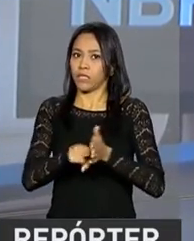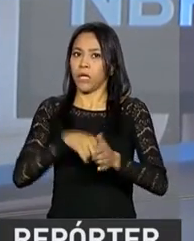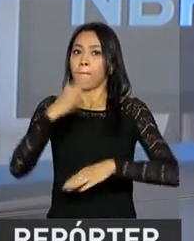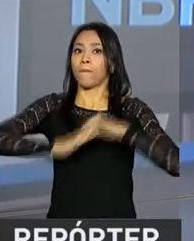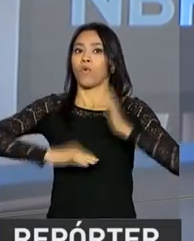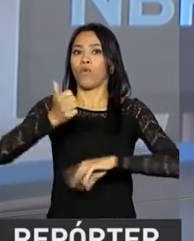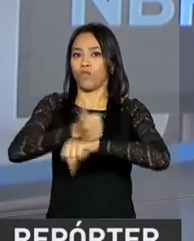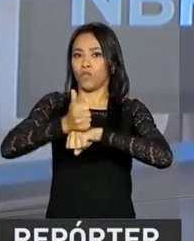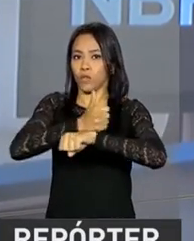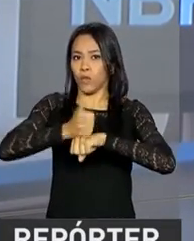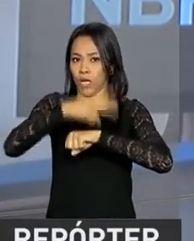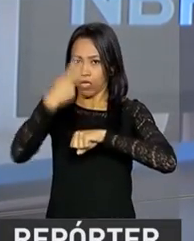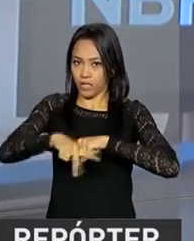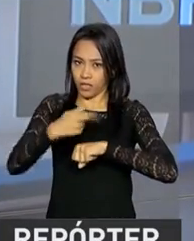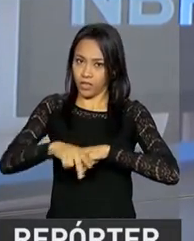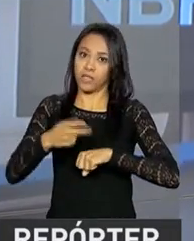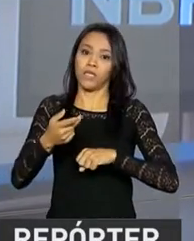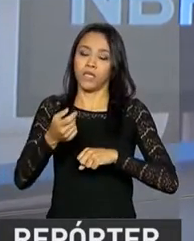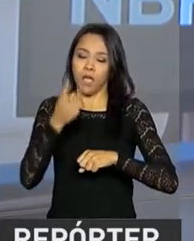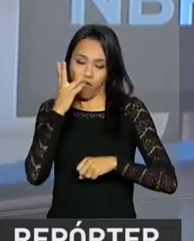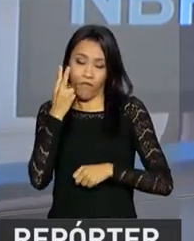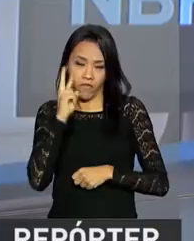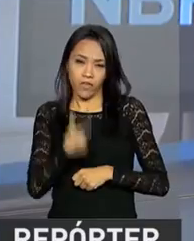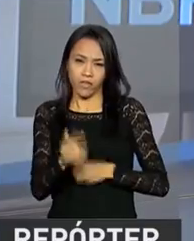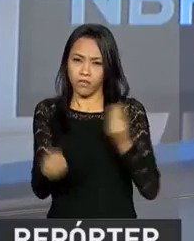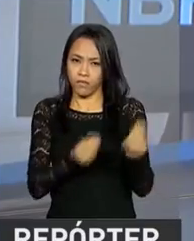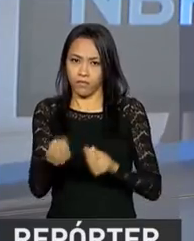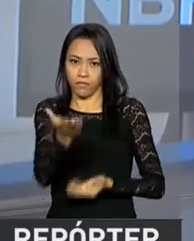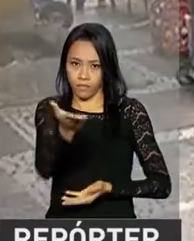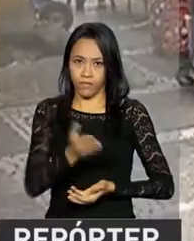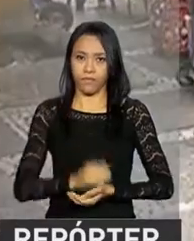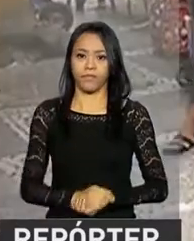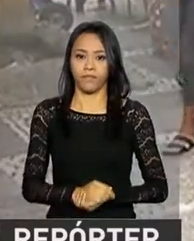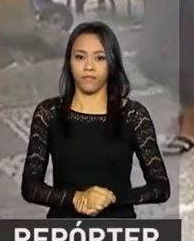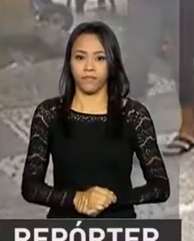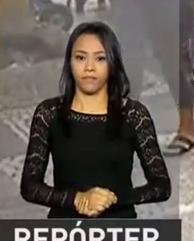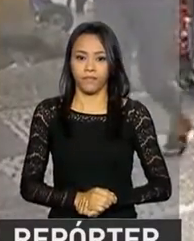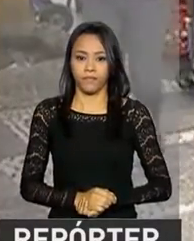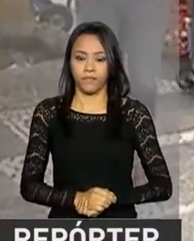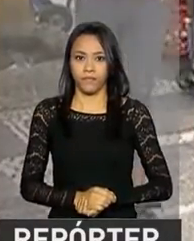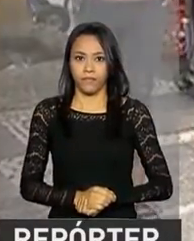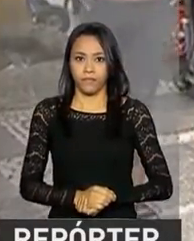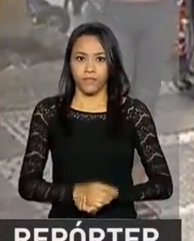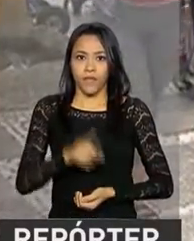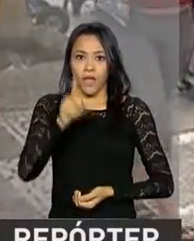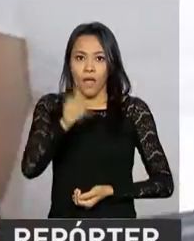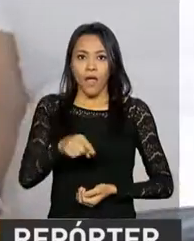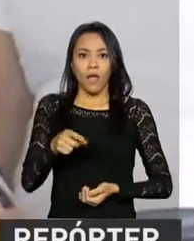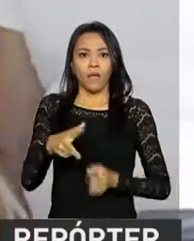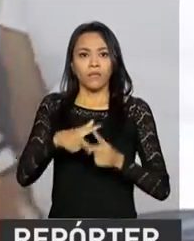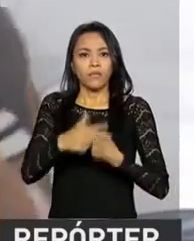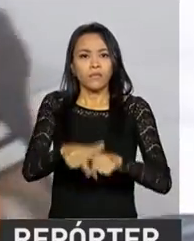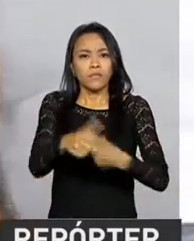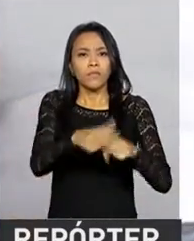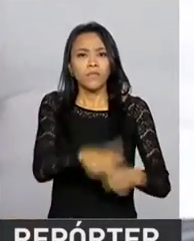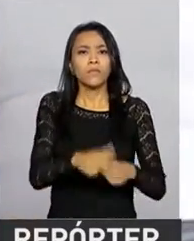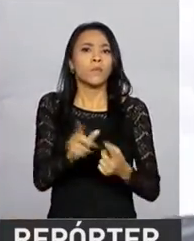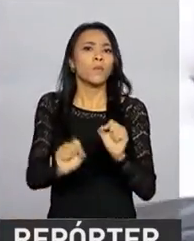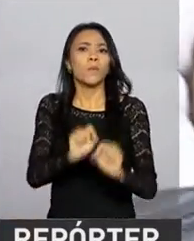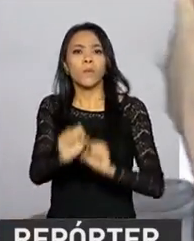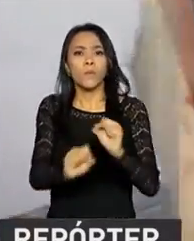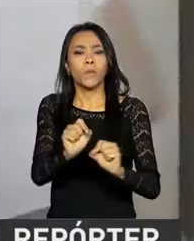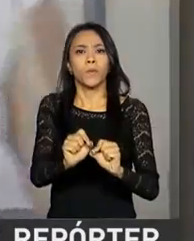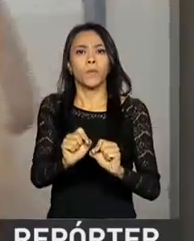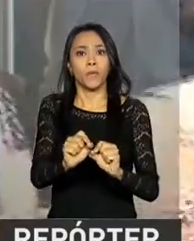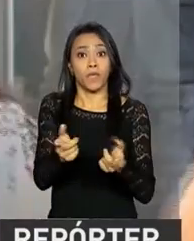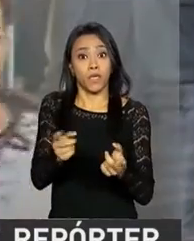pela equipe da tv nbr acompanhe agora na reportagem é o reajuste de preços que determina o ritmo